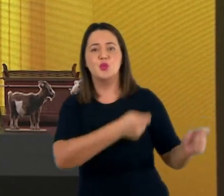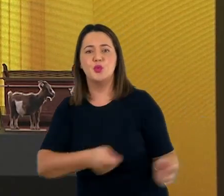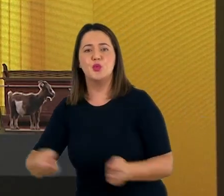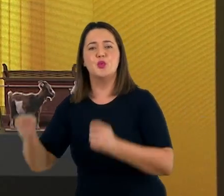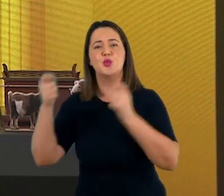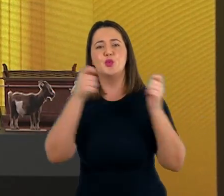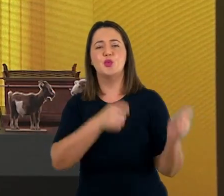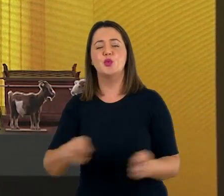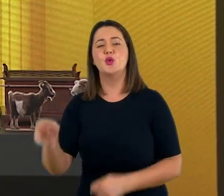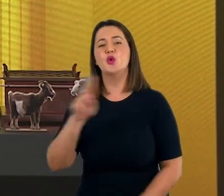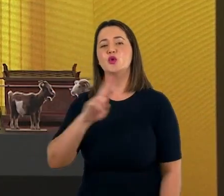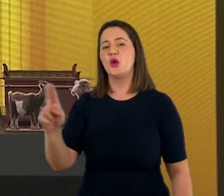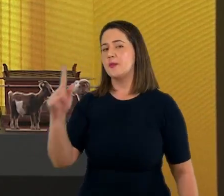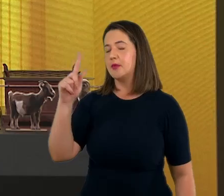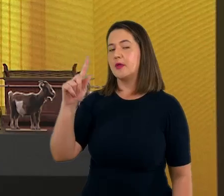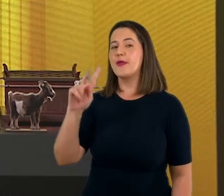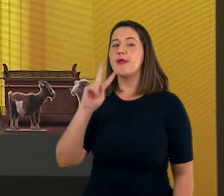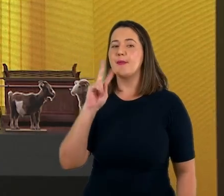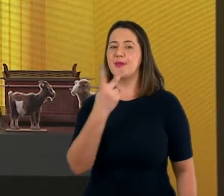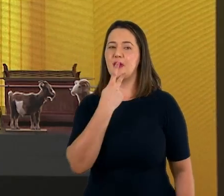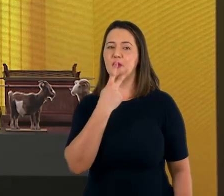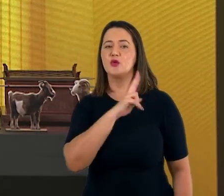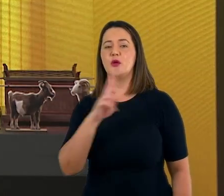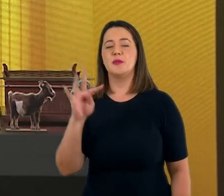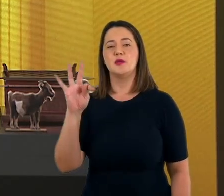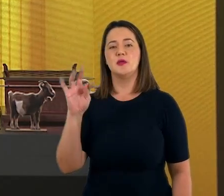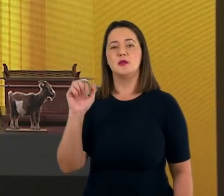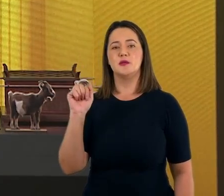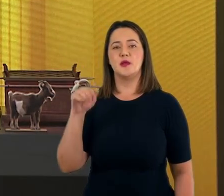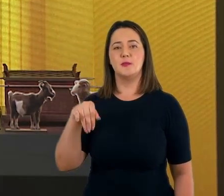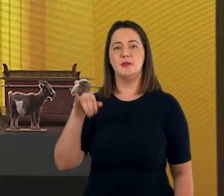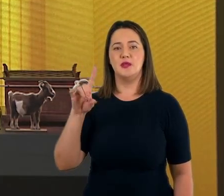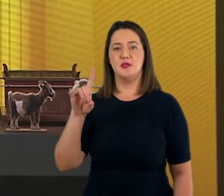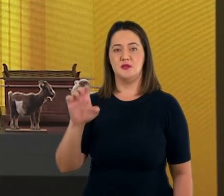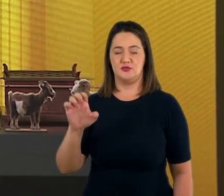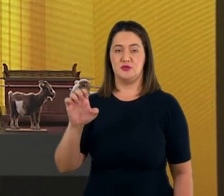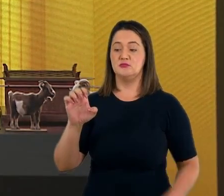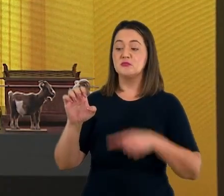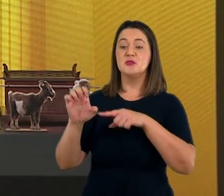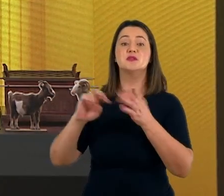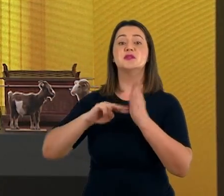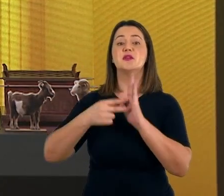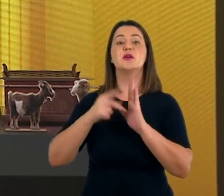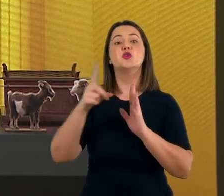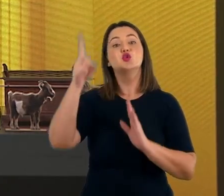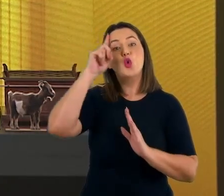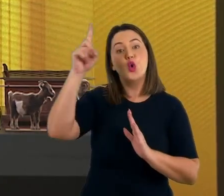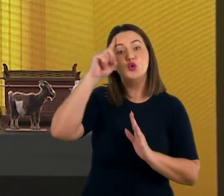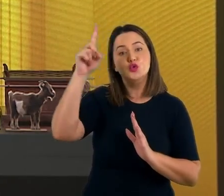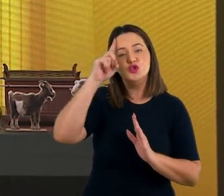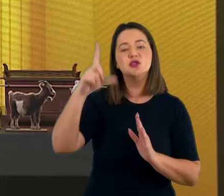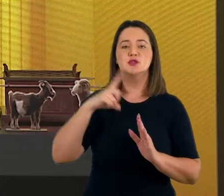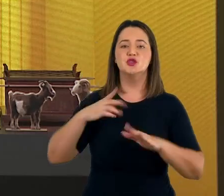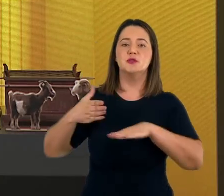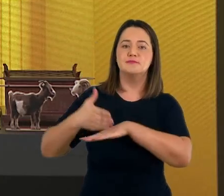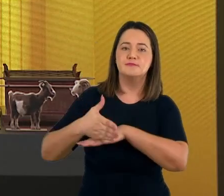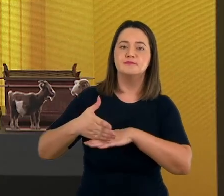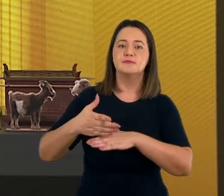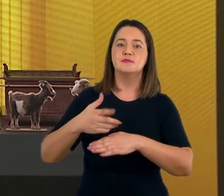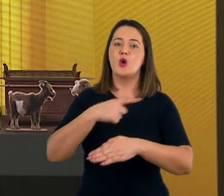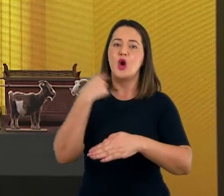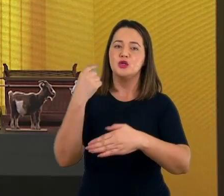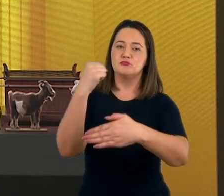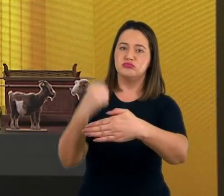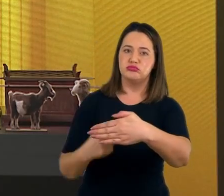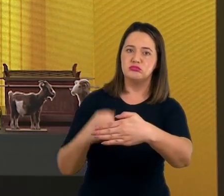contínuo, que em hebraico nós chamamos de tamid, diariamente. Esse sacrifício diário era oferecido